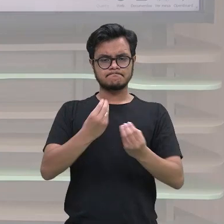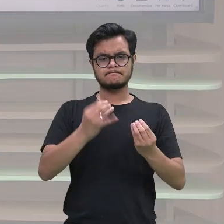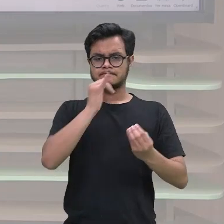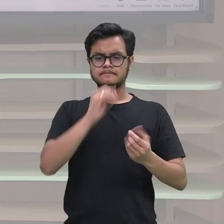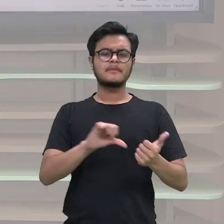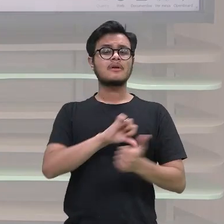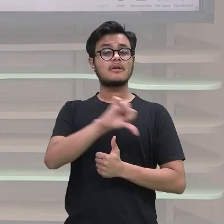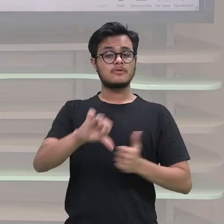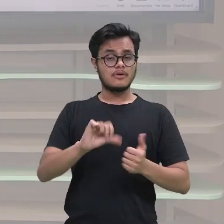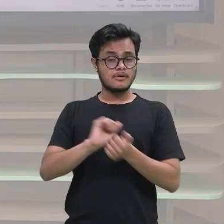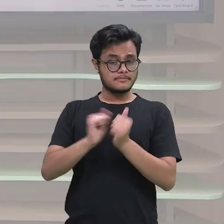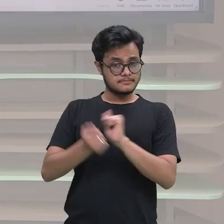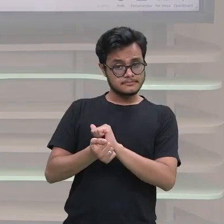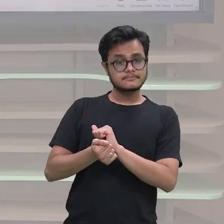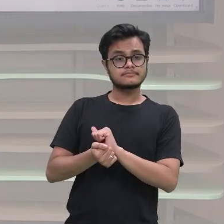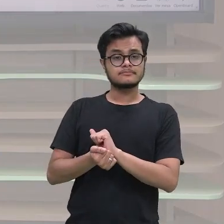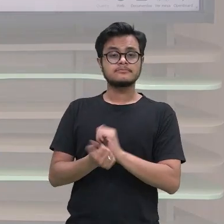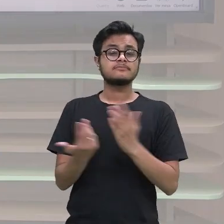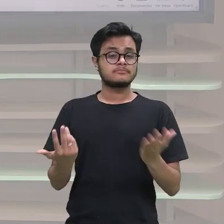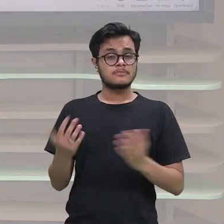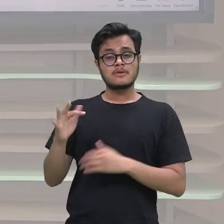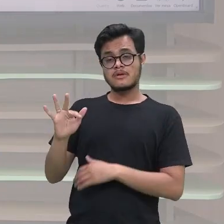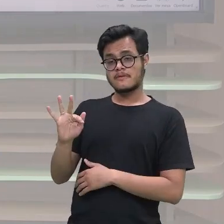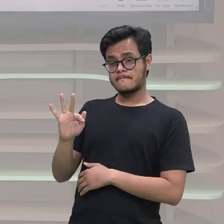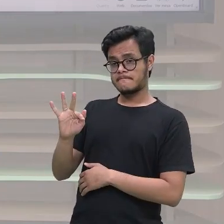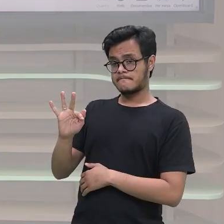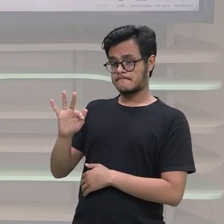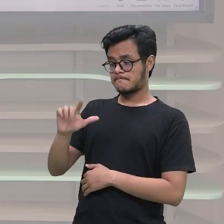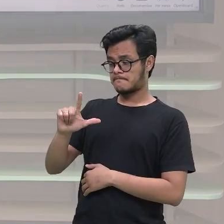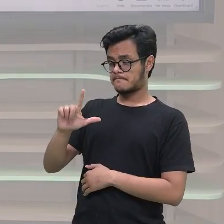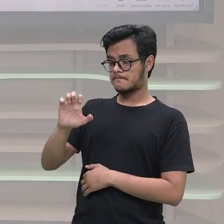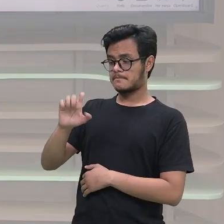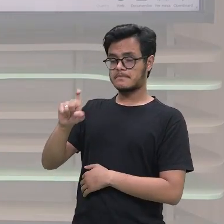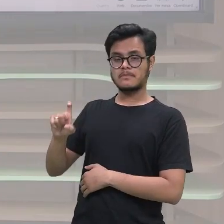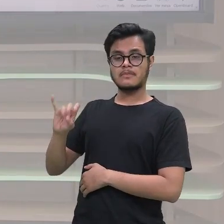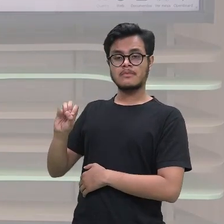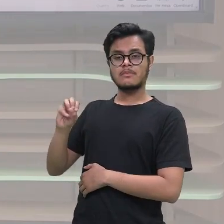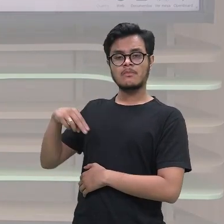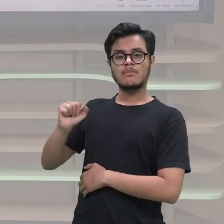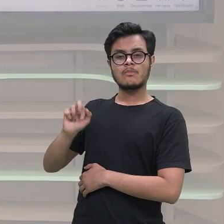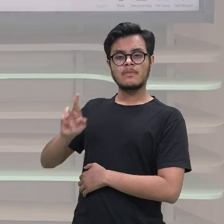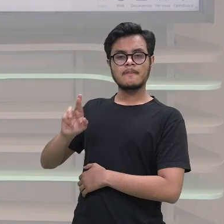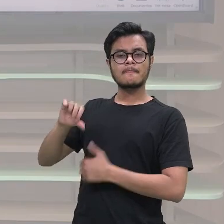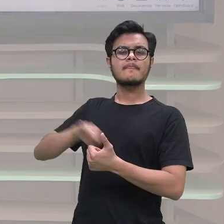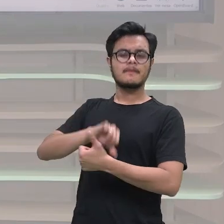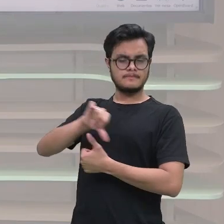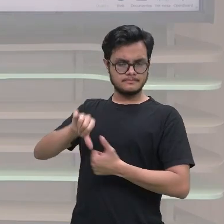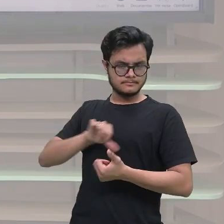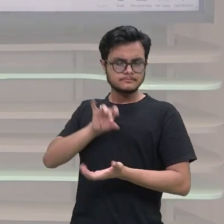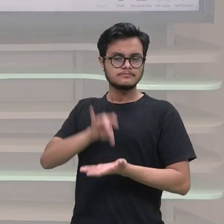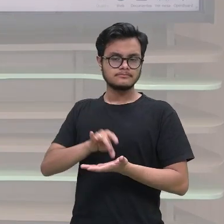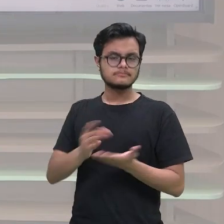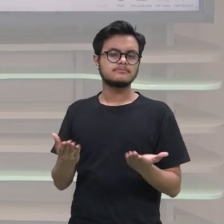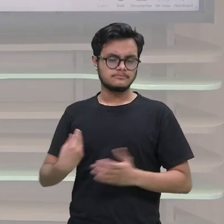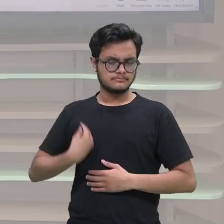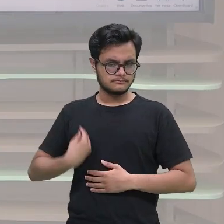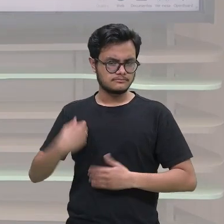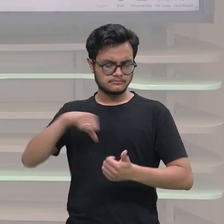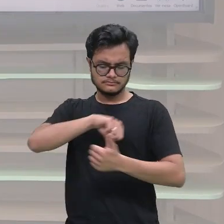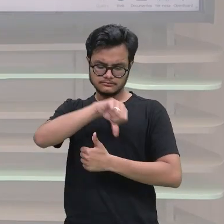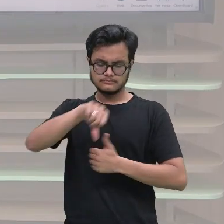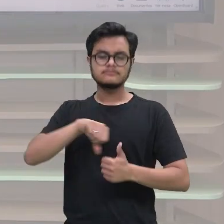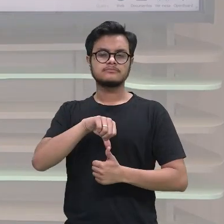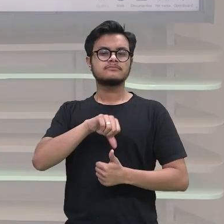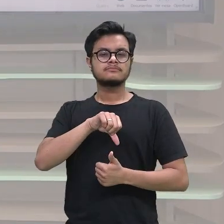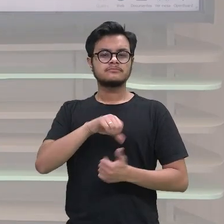muda. Flexionar é mudar. Então, ele muda de forma. Ele muda de forma. Ele vai